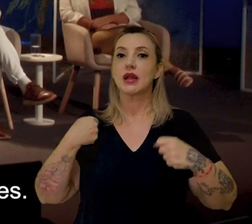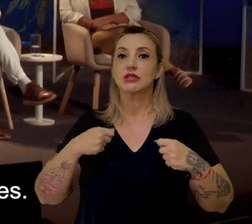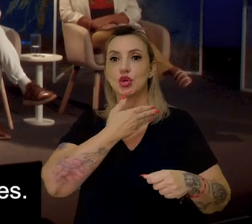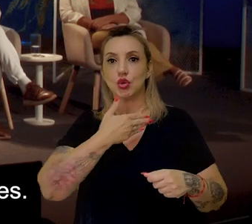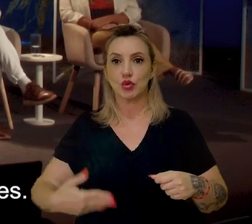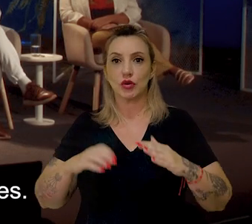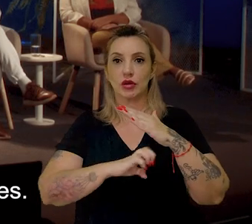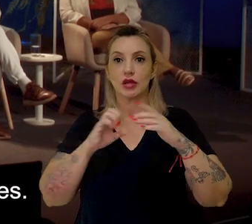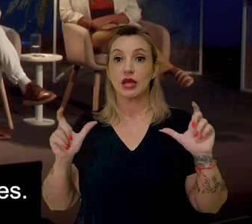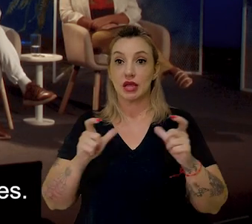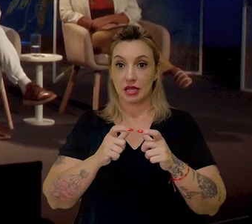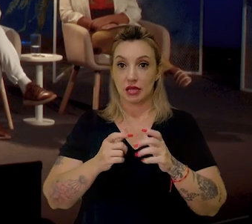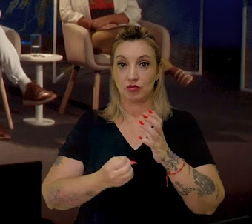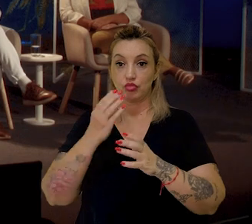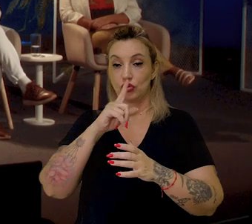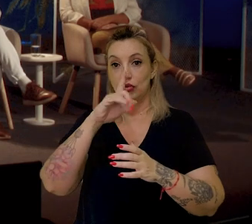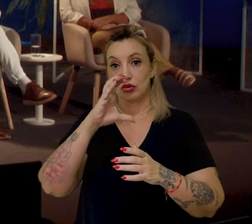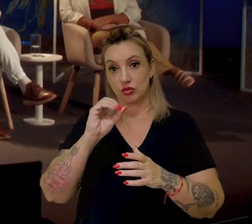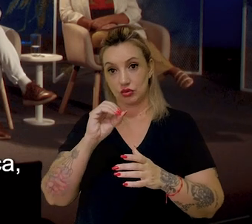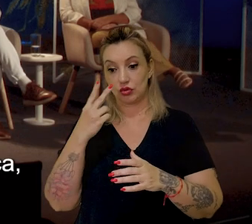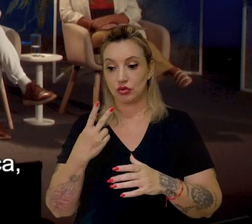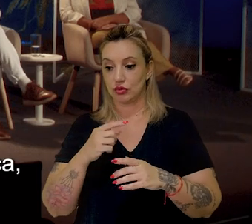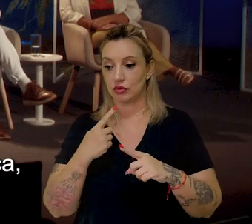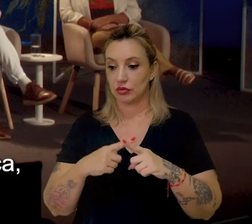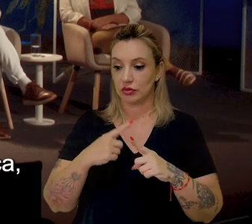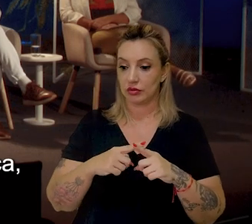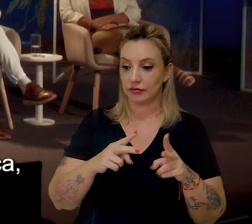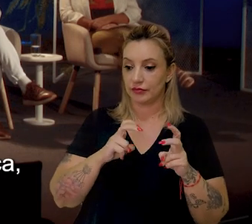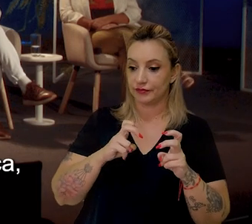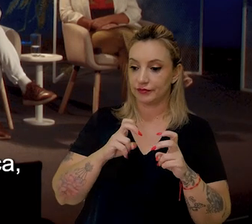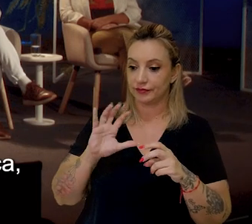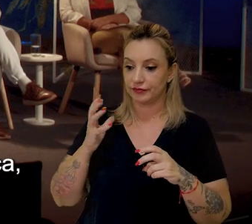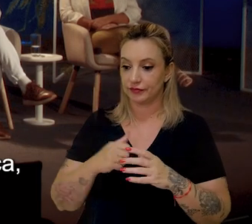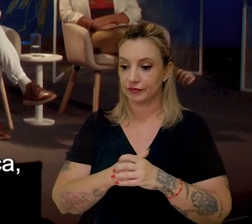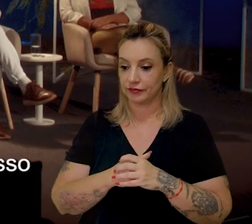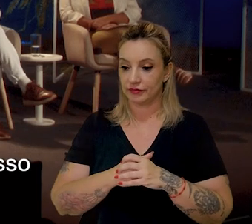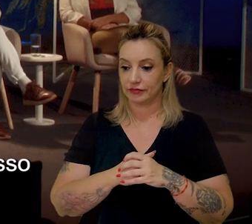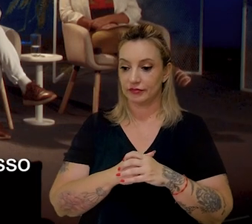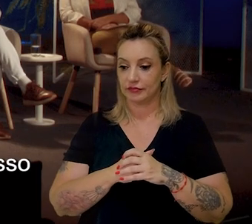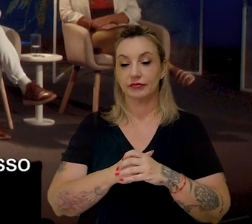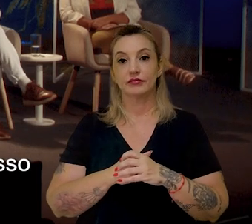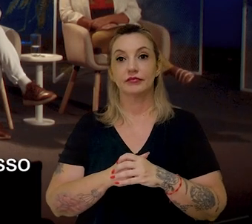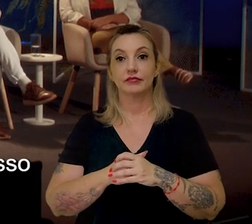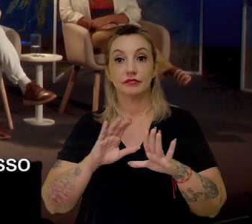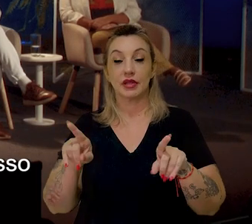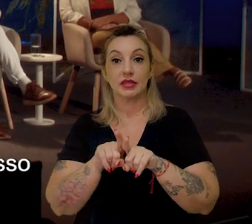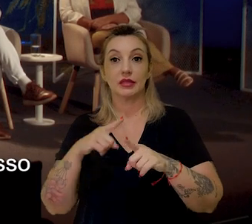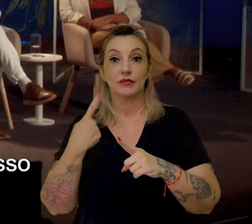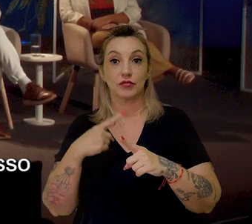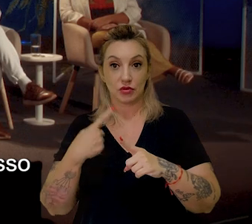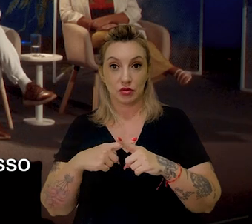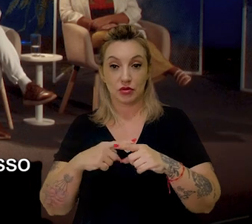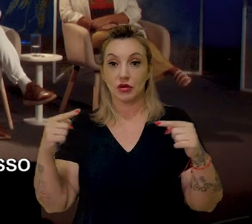governo que essa empresa reduza suas emissões não porque do ponto de vista da legislação climática existe essa obrigação de maneira muito clara Mas porque você